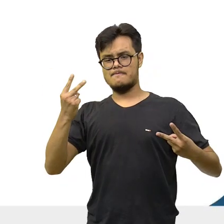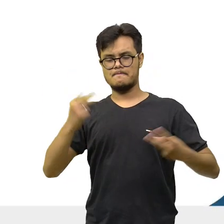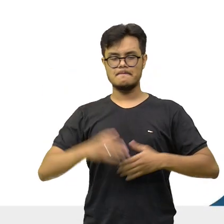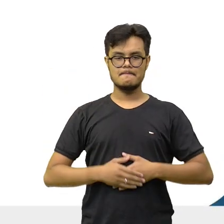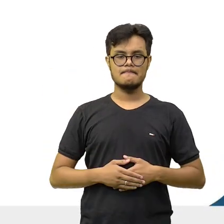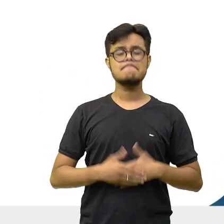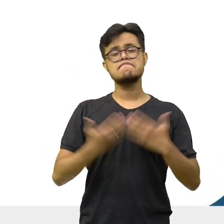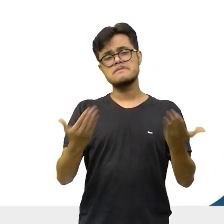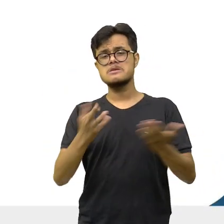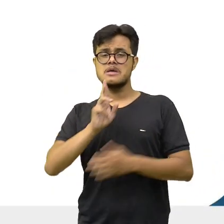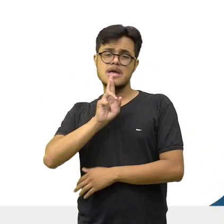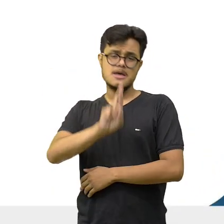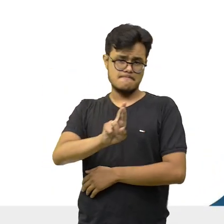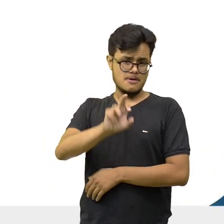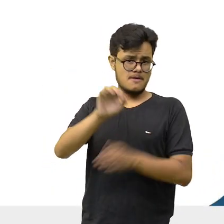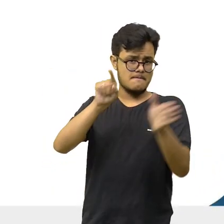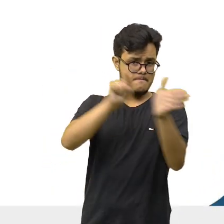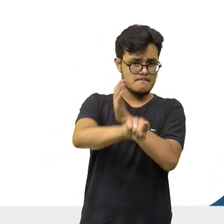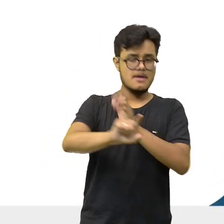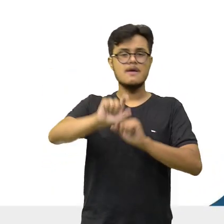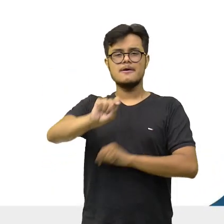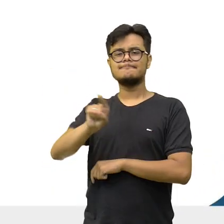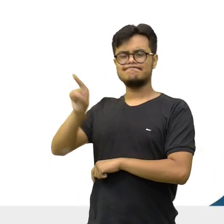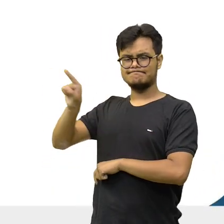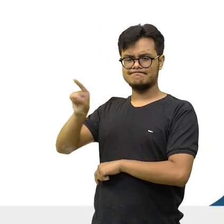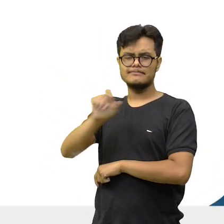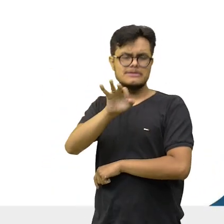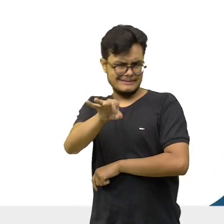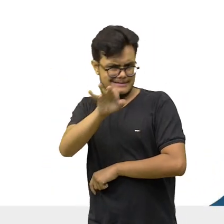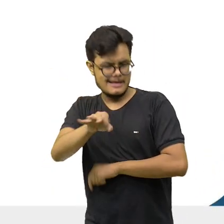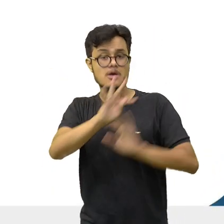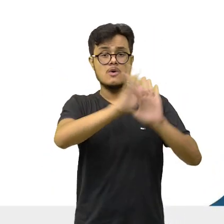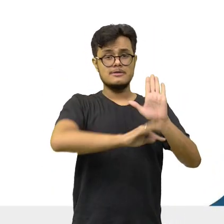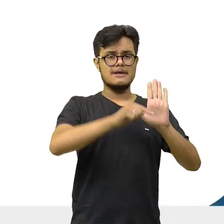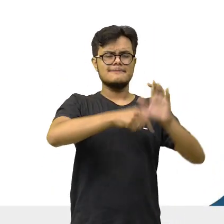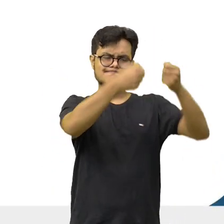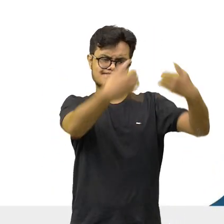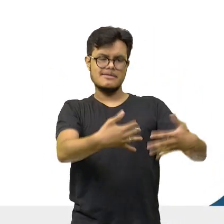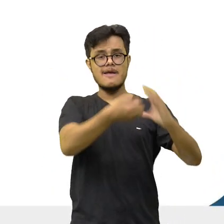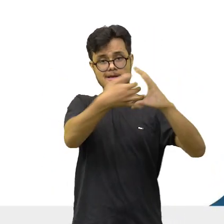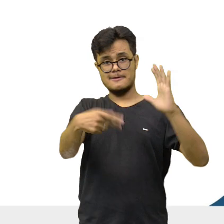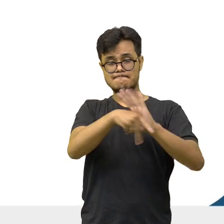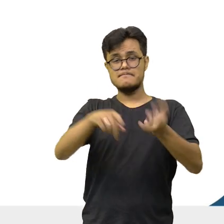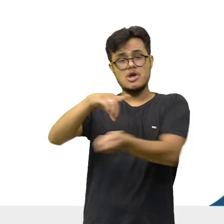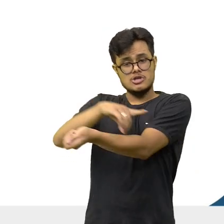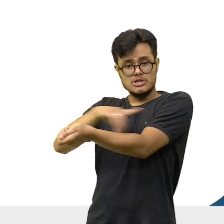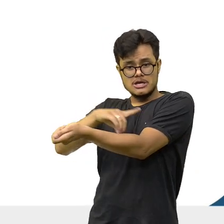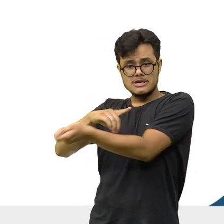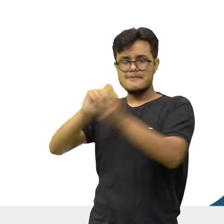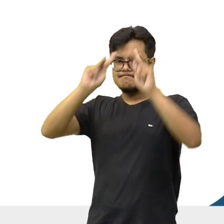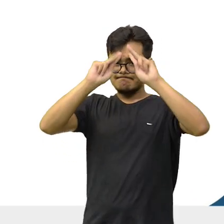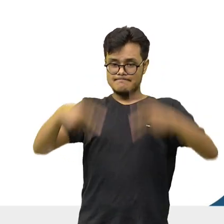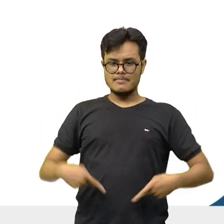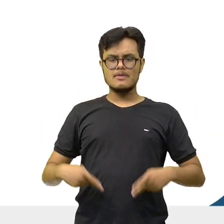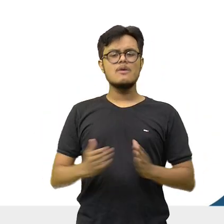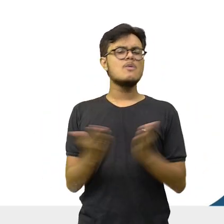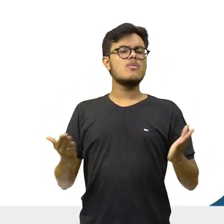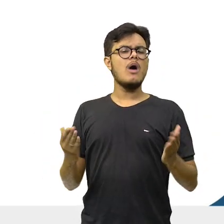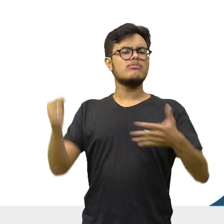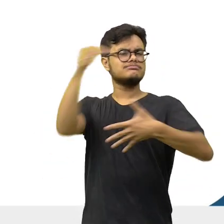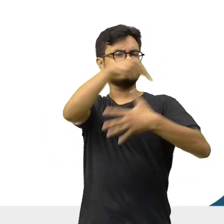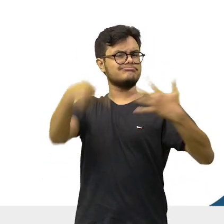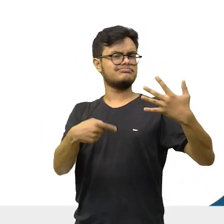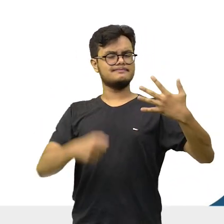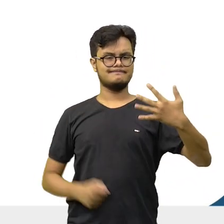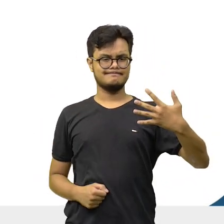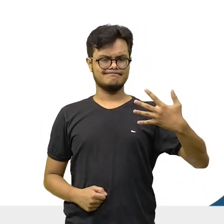E respondendo a nossa questão, claro, de acordo com o texto e seus conhecimentos sobre o corpo humano, quais são esses